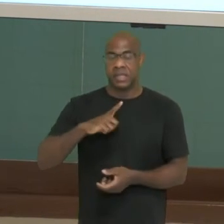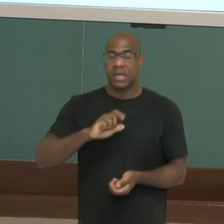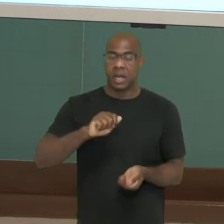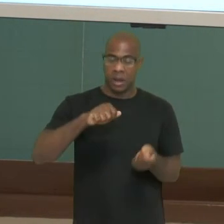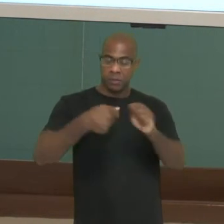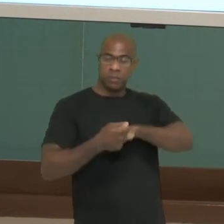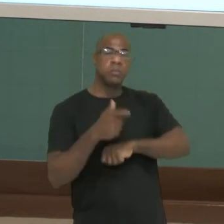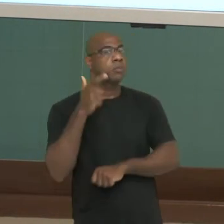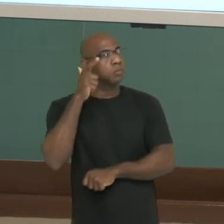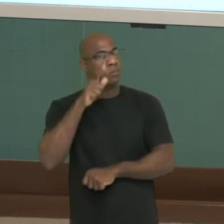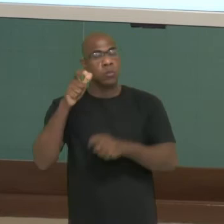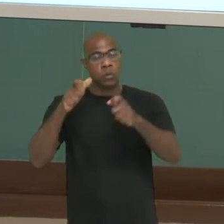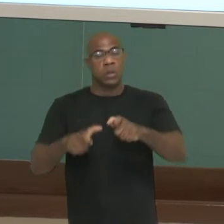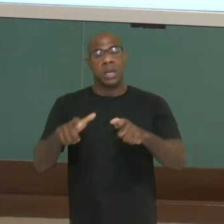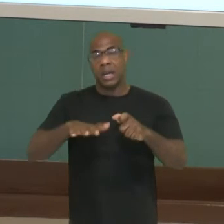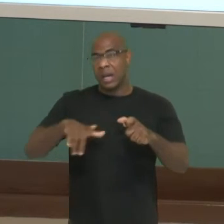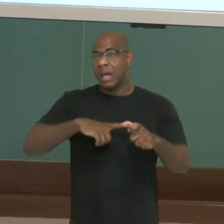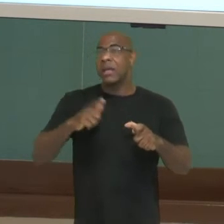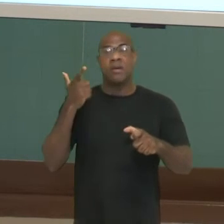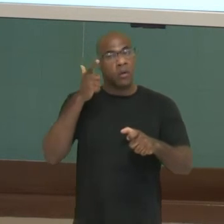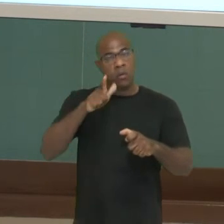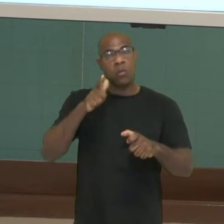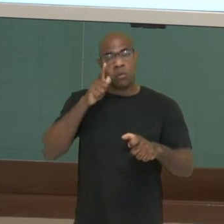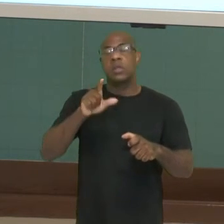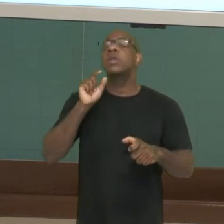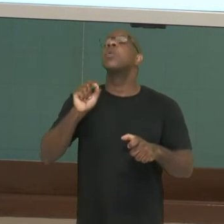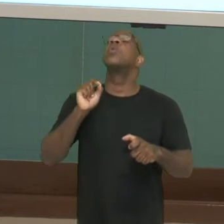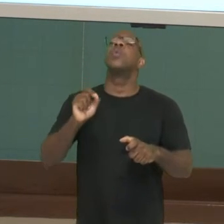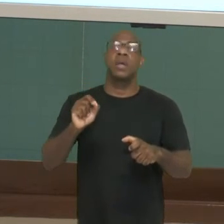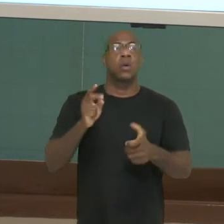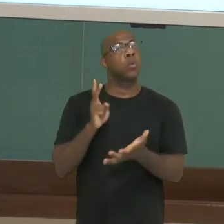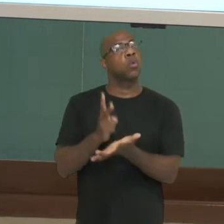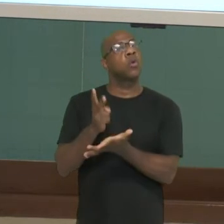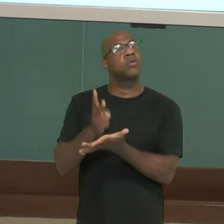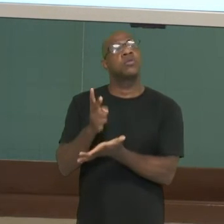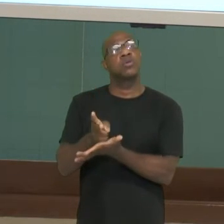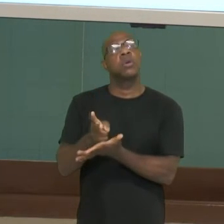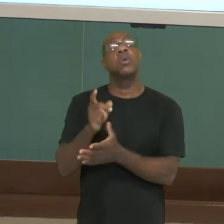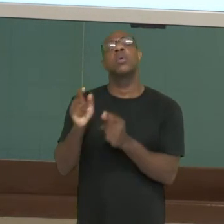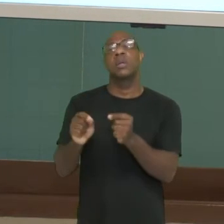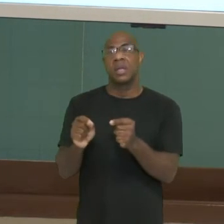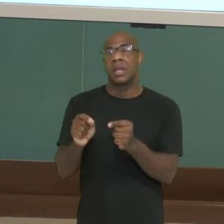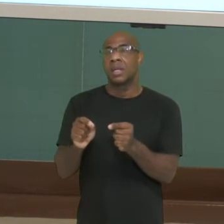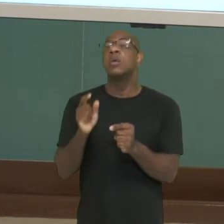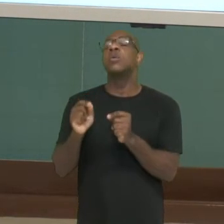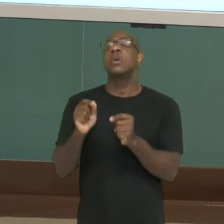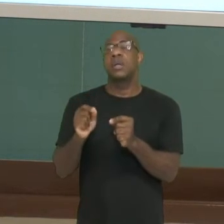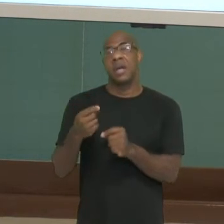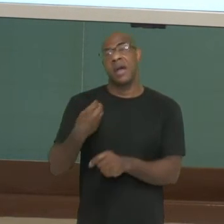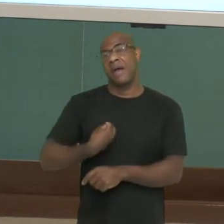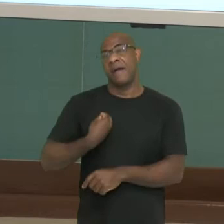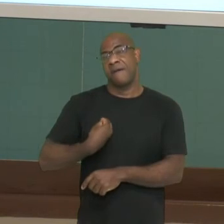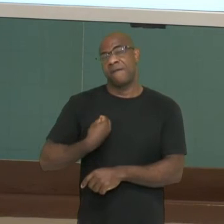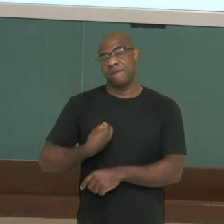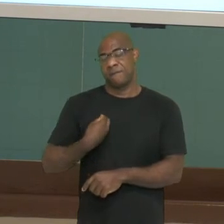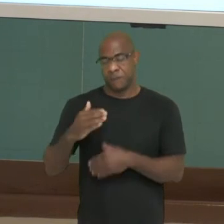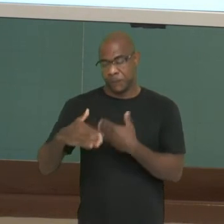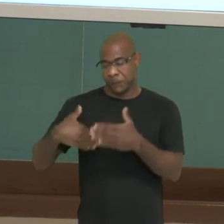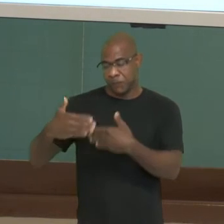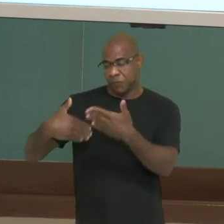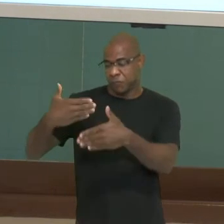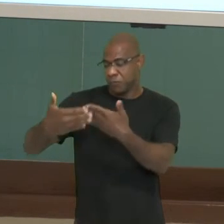ao meio que vão conseguir continuar, dar continuidade à sua